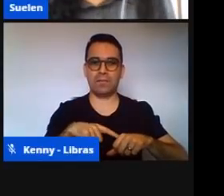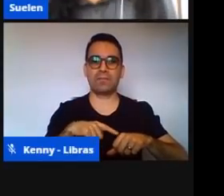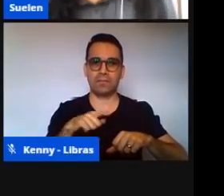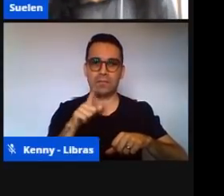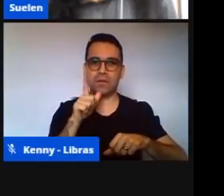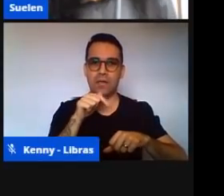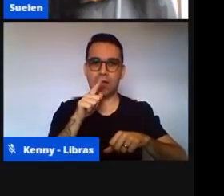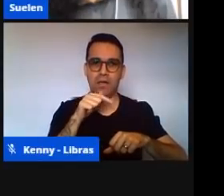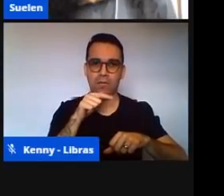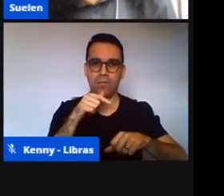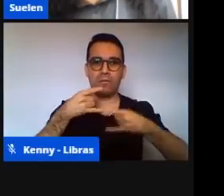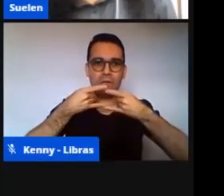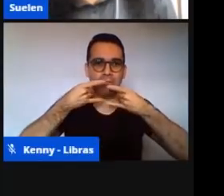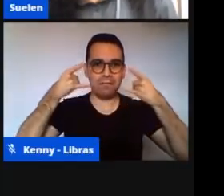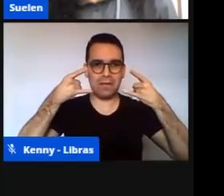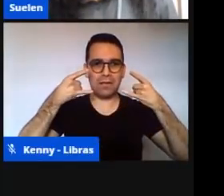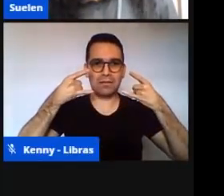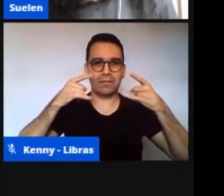ocorreu